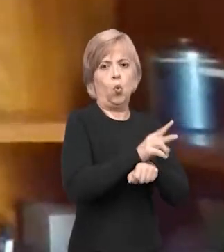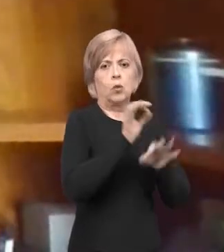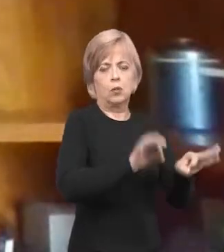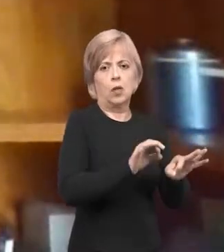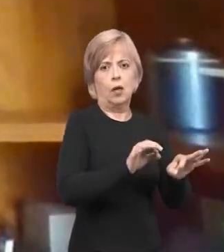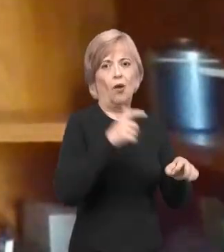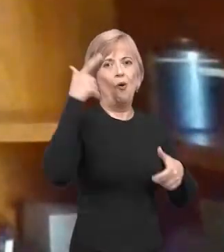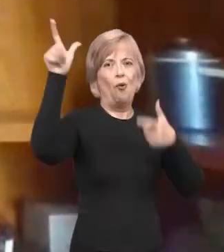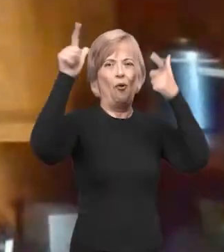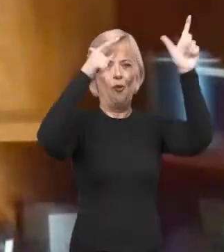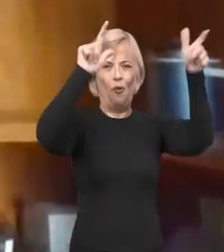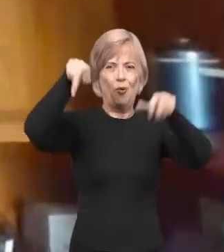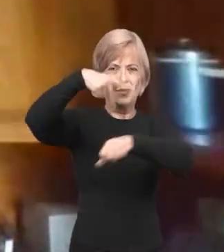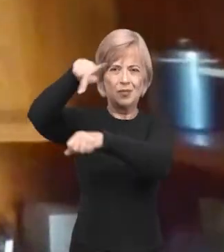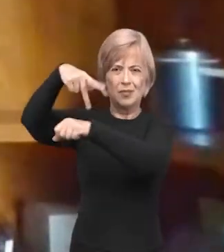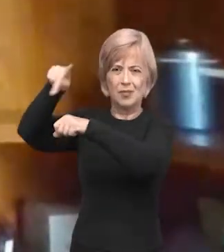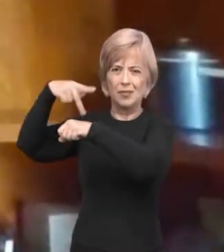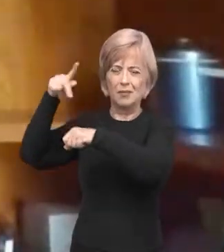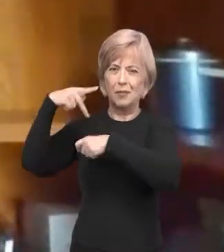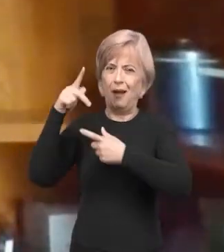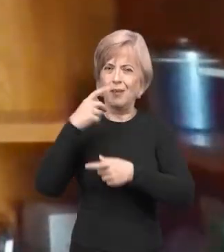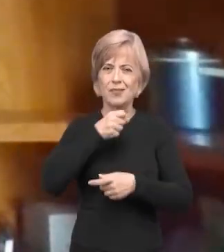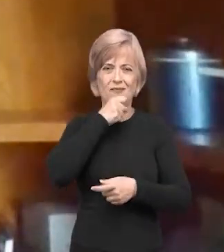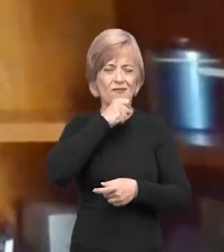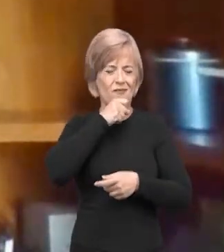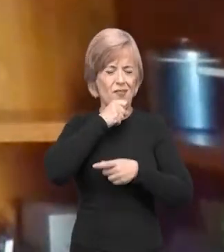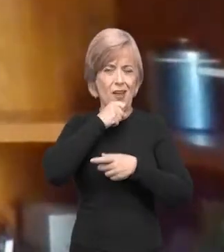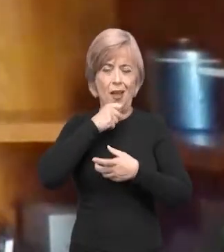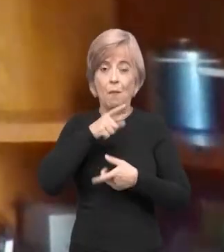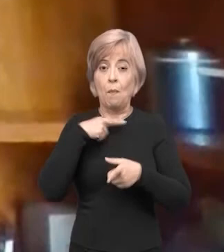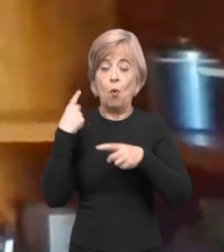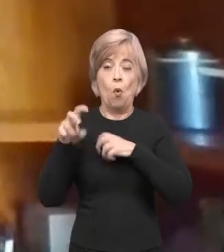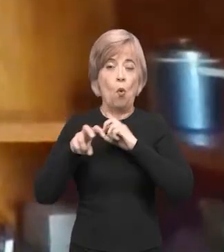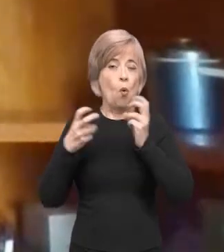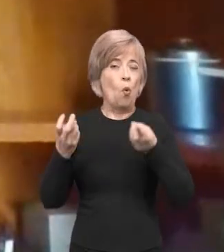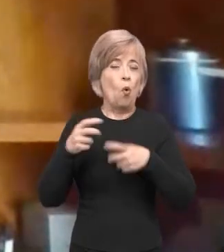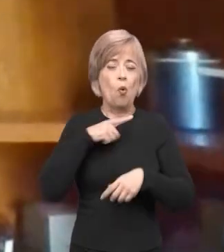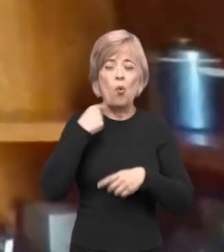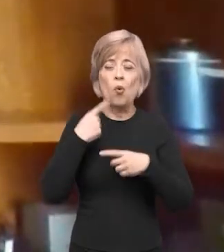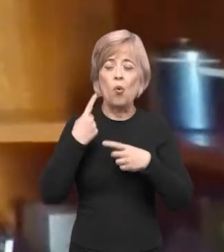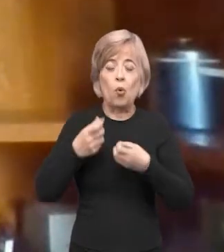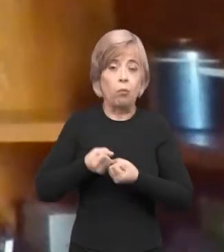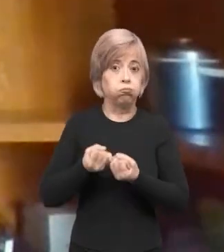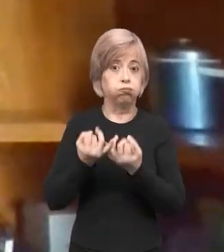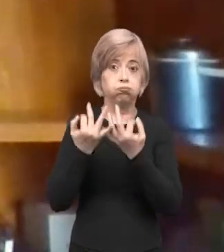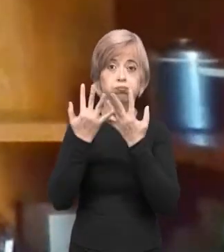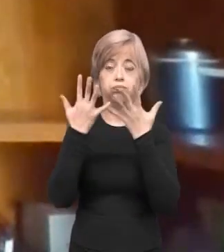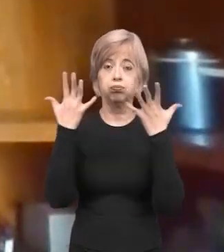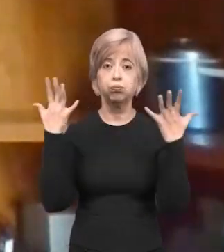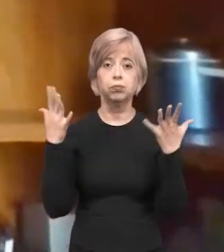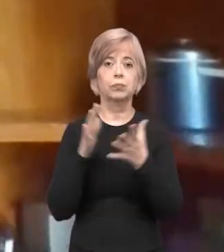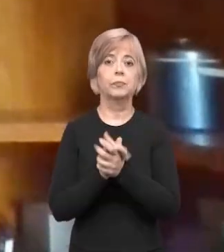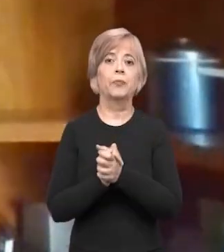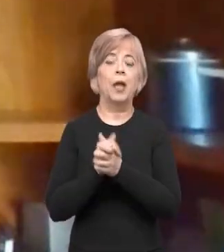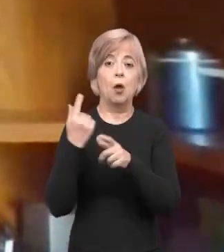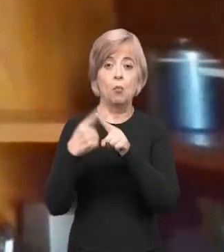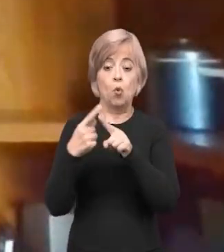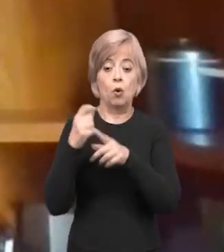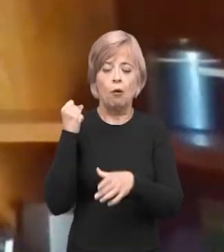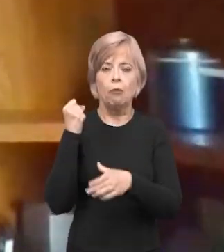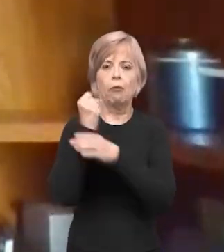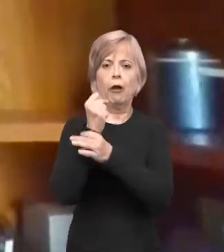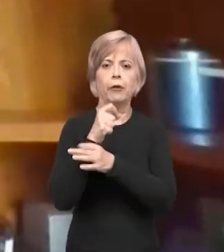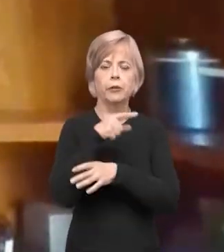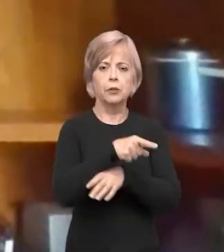aconteceu nos outros países, né, que foram mortes em massa nessas instituições. Nós nos preocupamos muito em garantir local